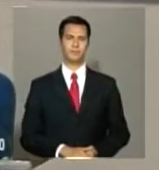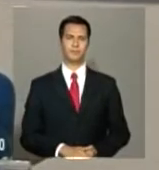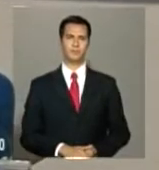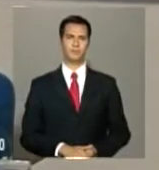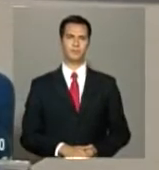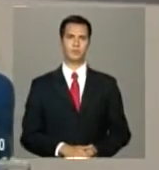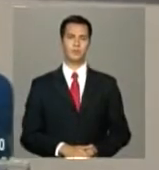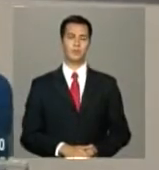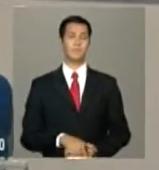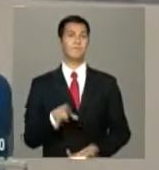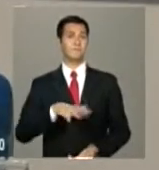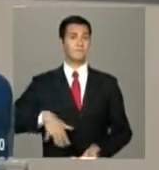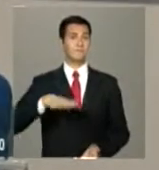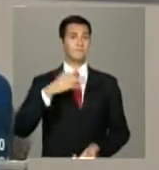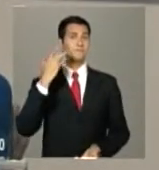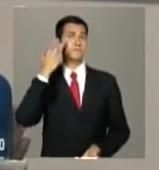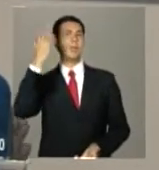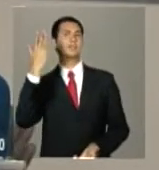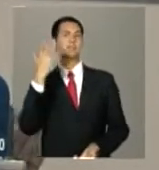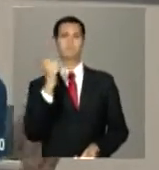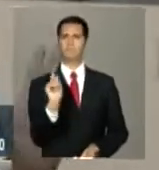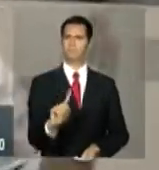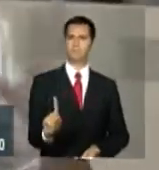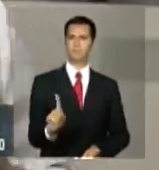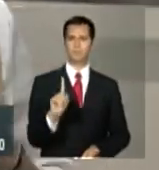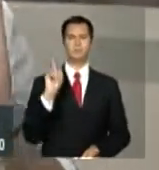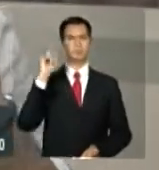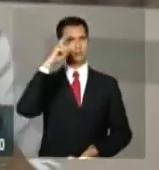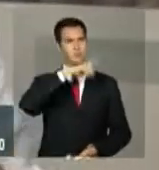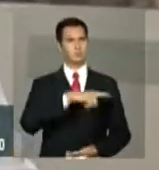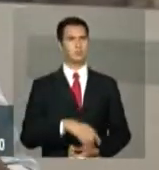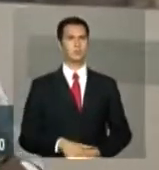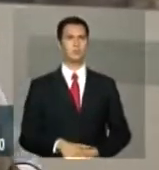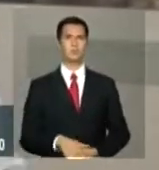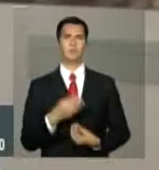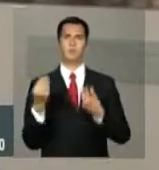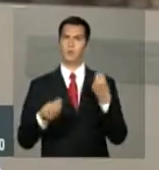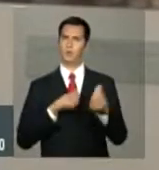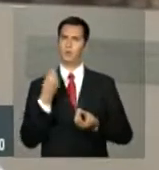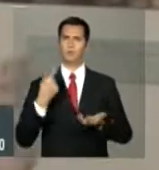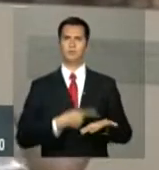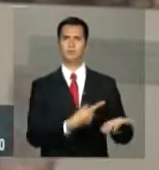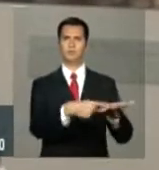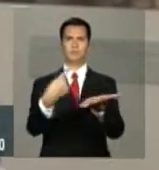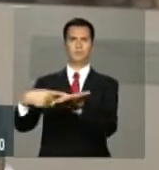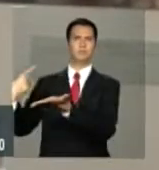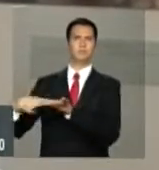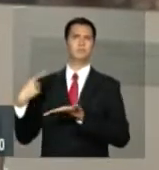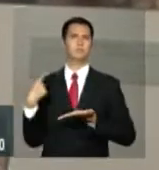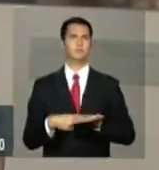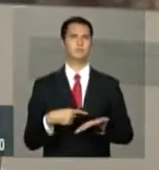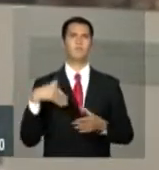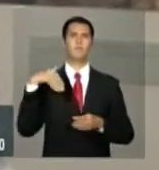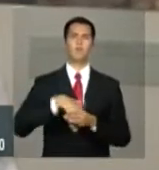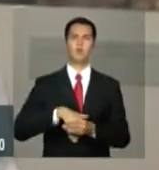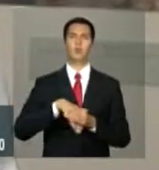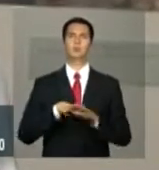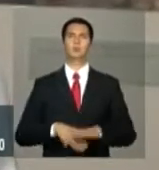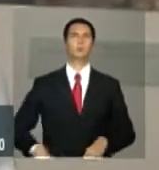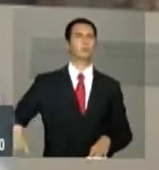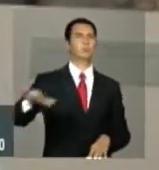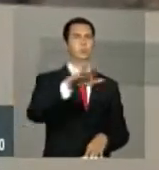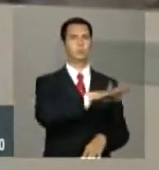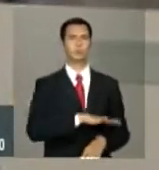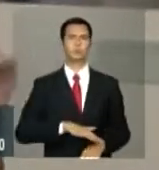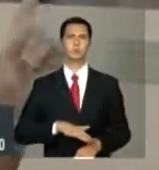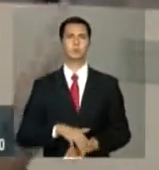Nunca isso foi fácil. Nunca. Não é fácil. Você não há, construir um consenso. Você vê que, às vezes, é difícil construir